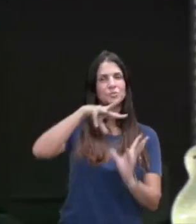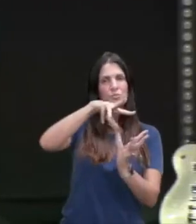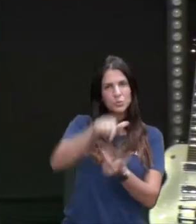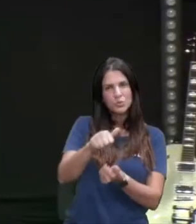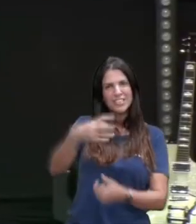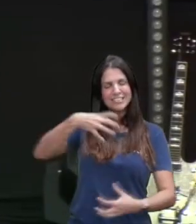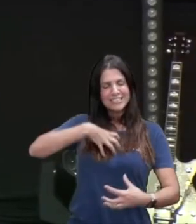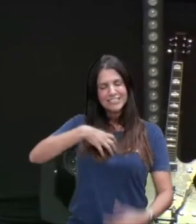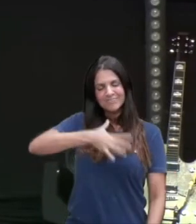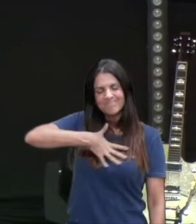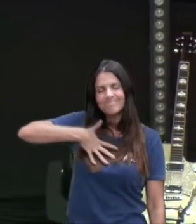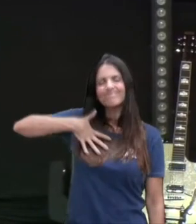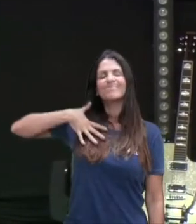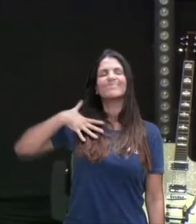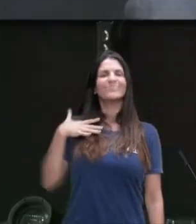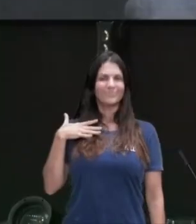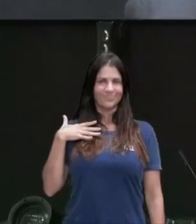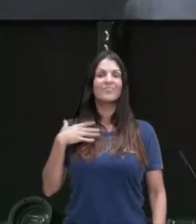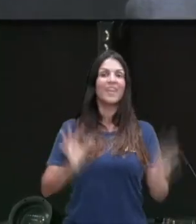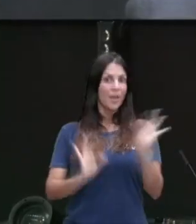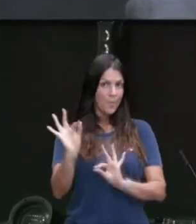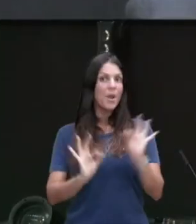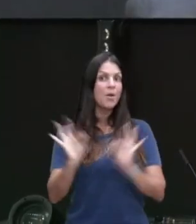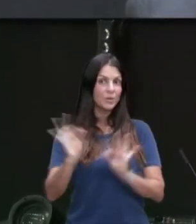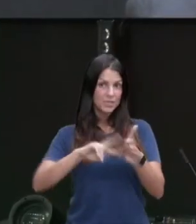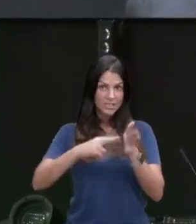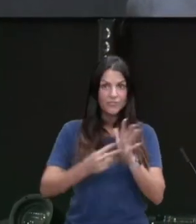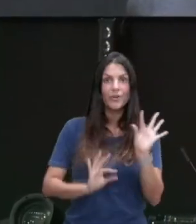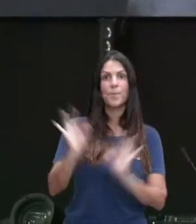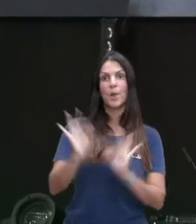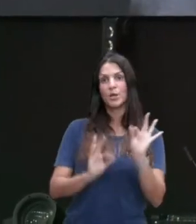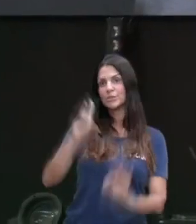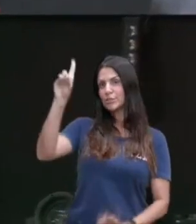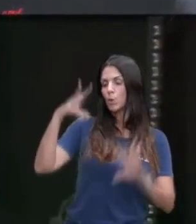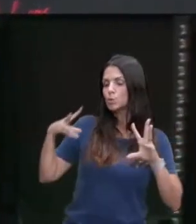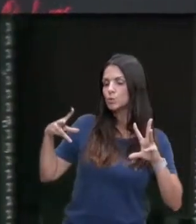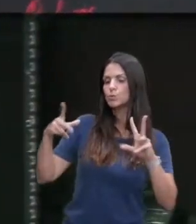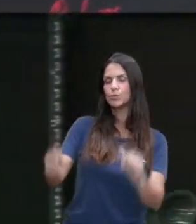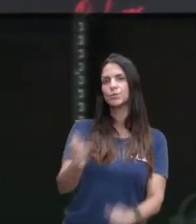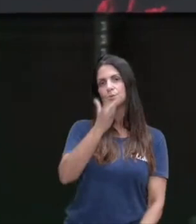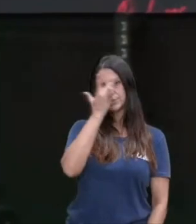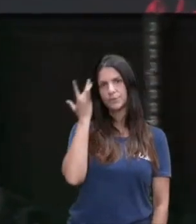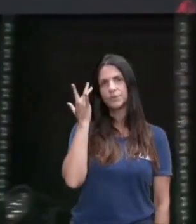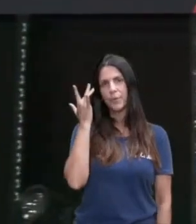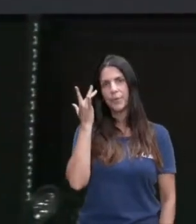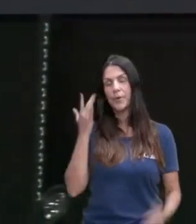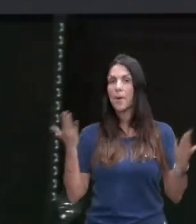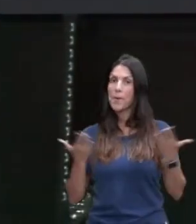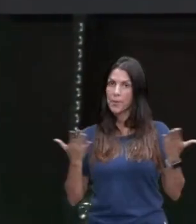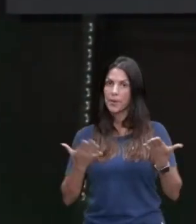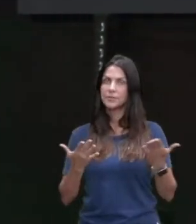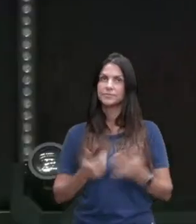e relevância é plano de Deus para todas as pessoas e agora